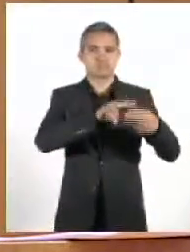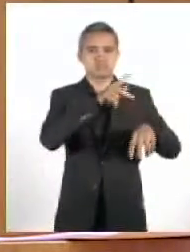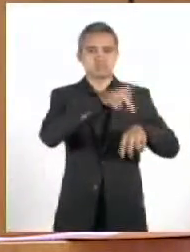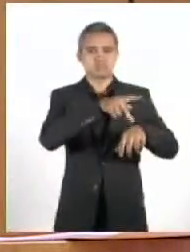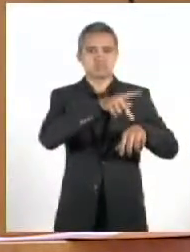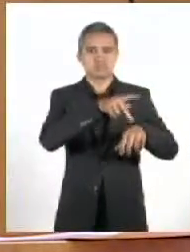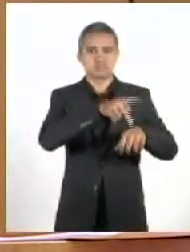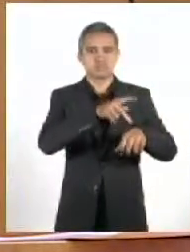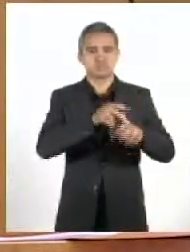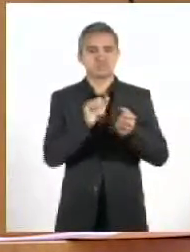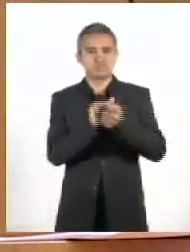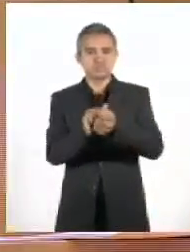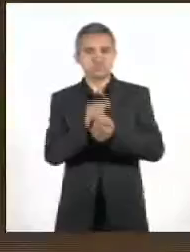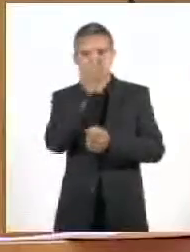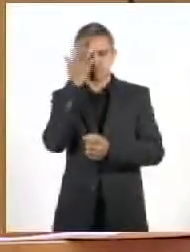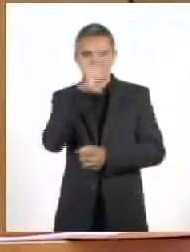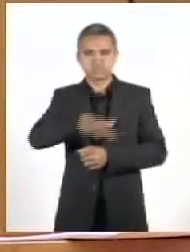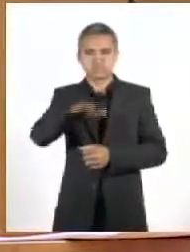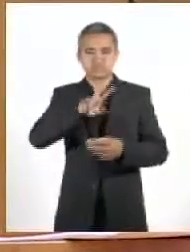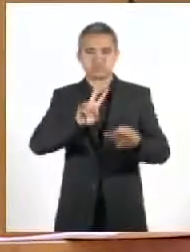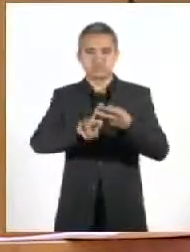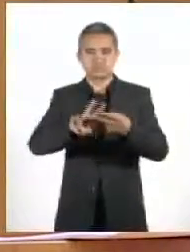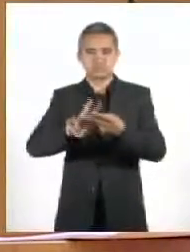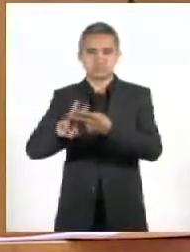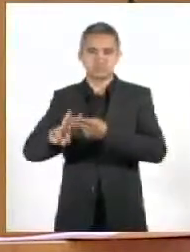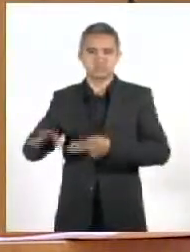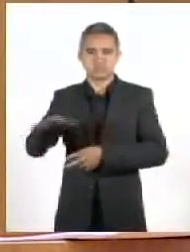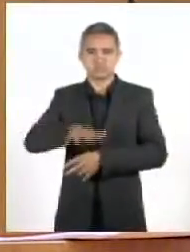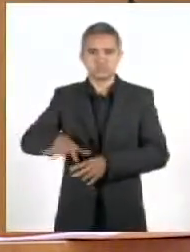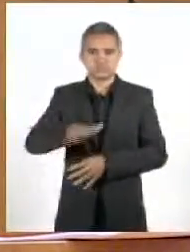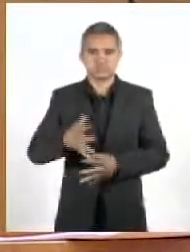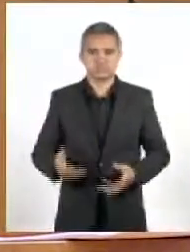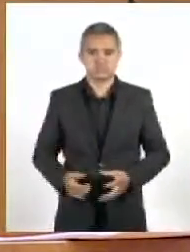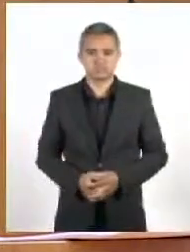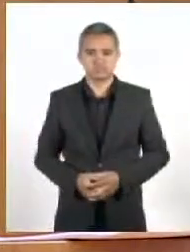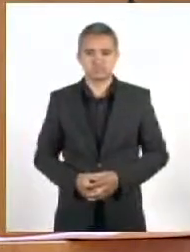os presos, ao invés de ficar fazendo